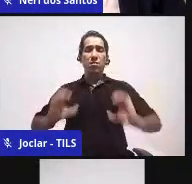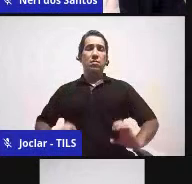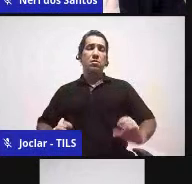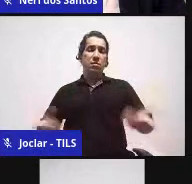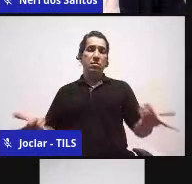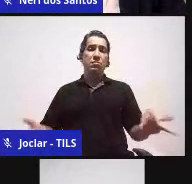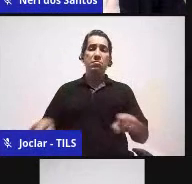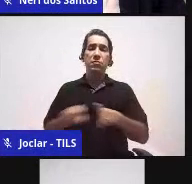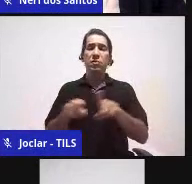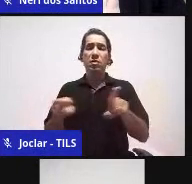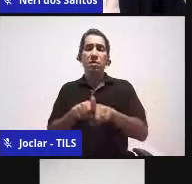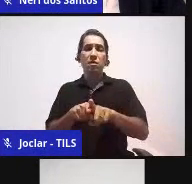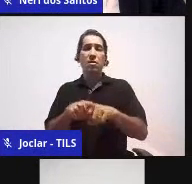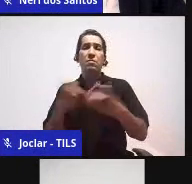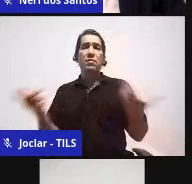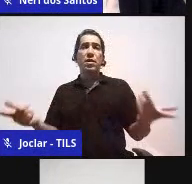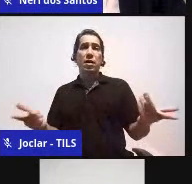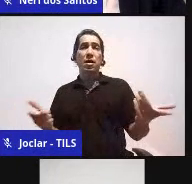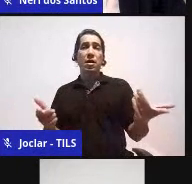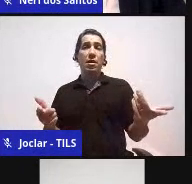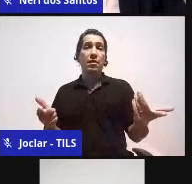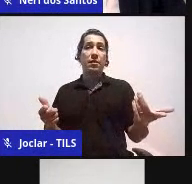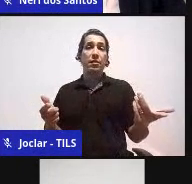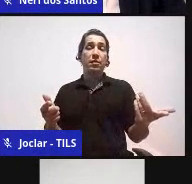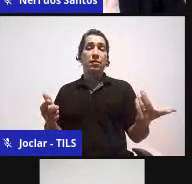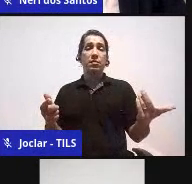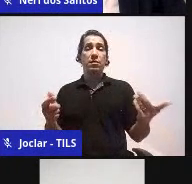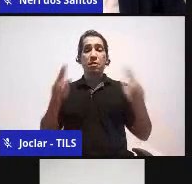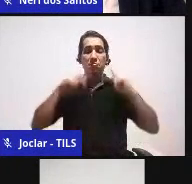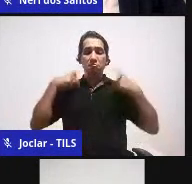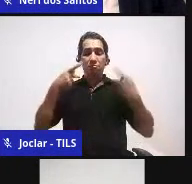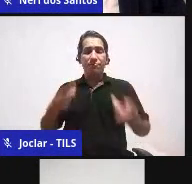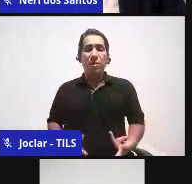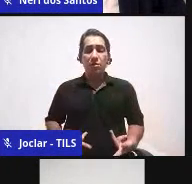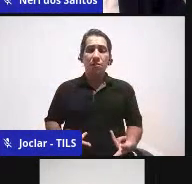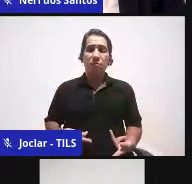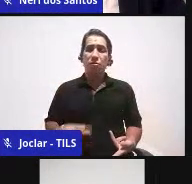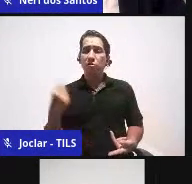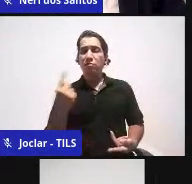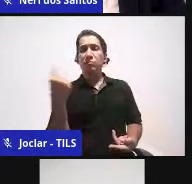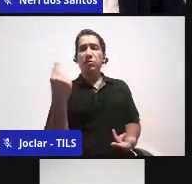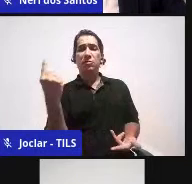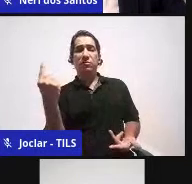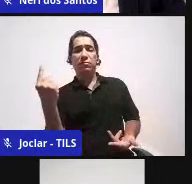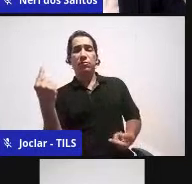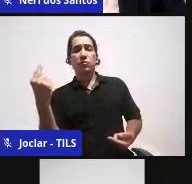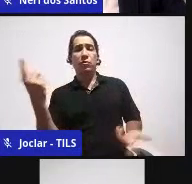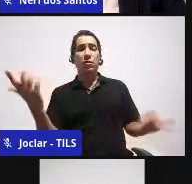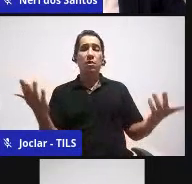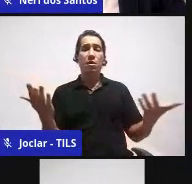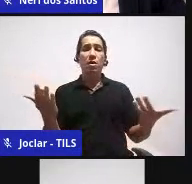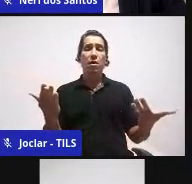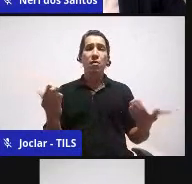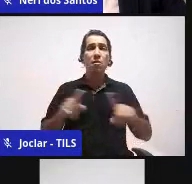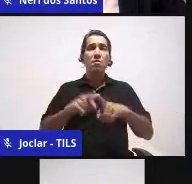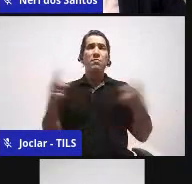individual? E se a tecnologia tem fomentado justamente o contrário?